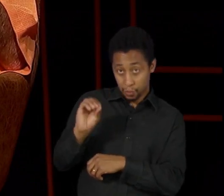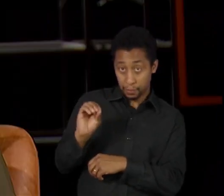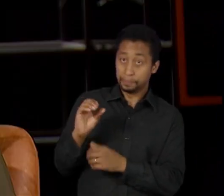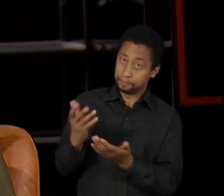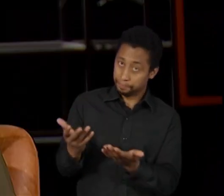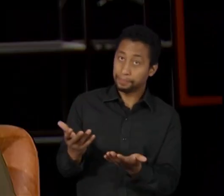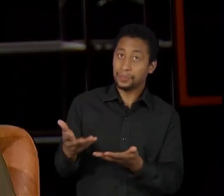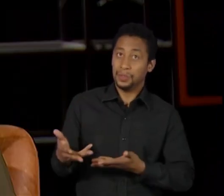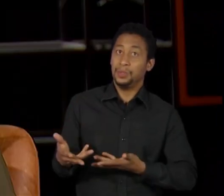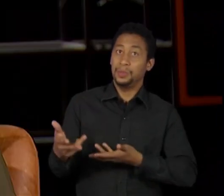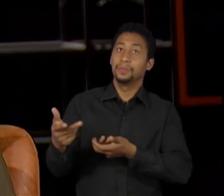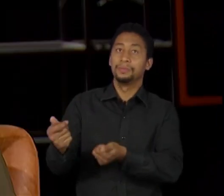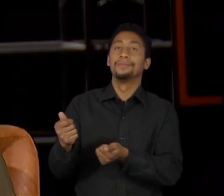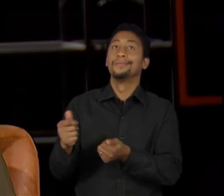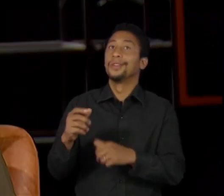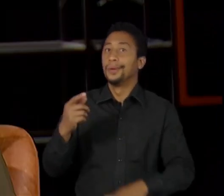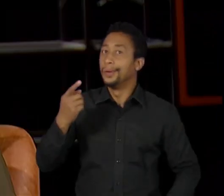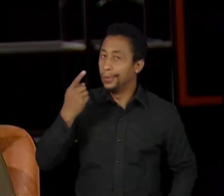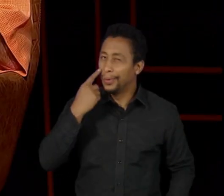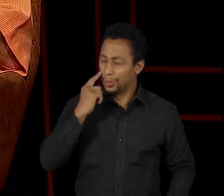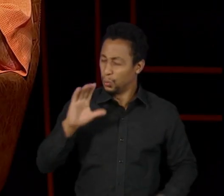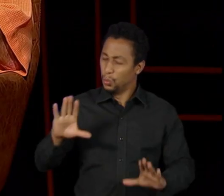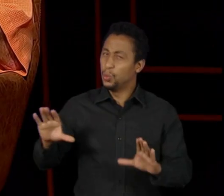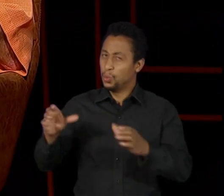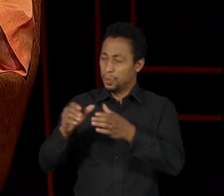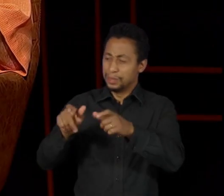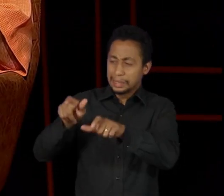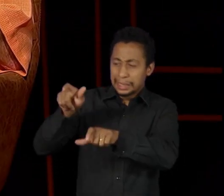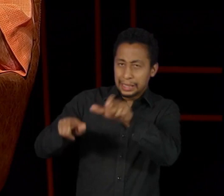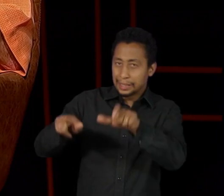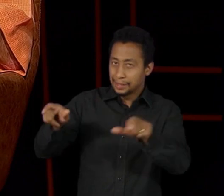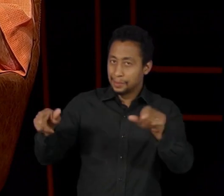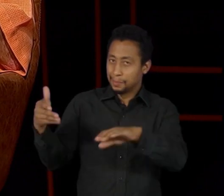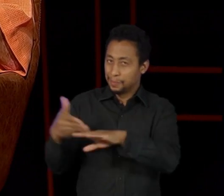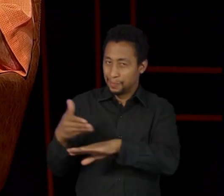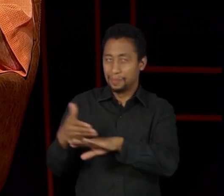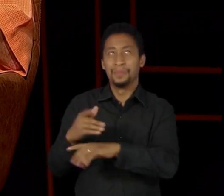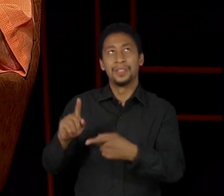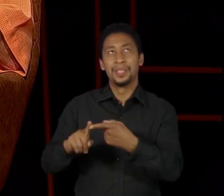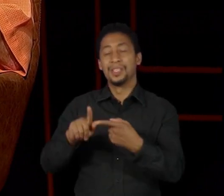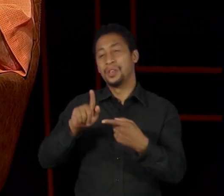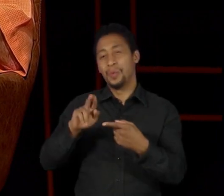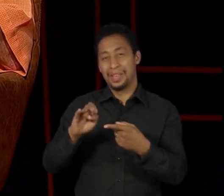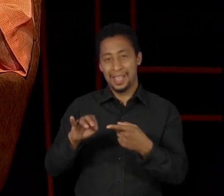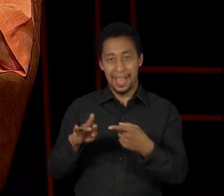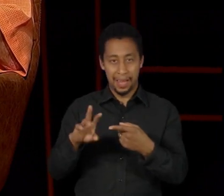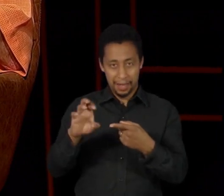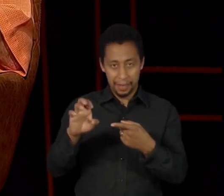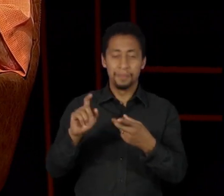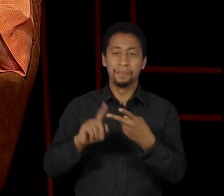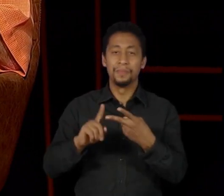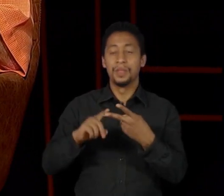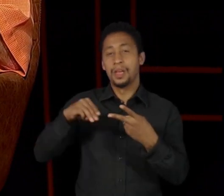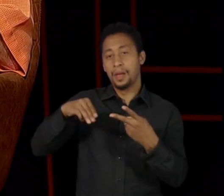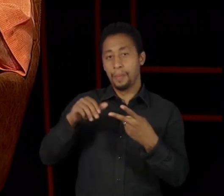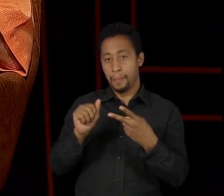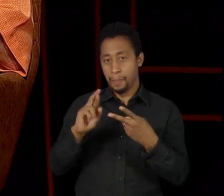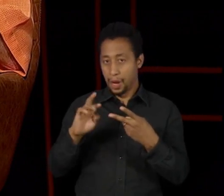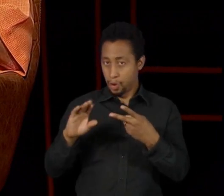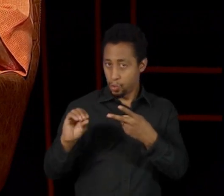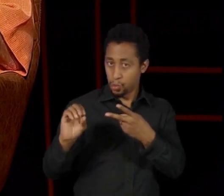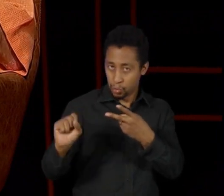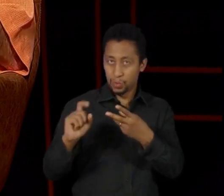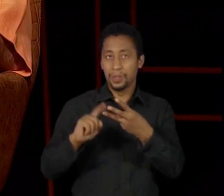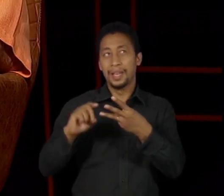chama. E olha o elenco, cara. Era Guarnieri, Otton Basto, Marta Overbeck,